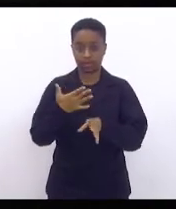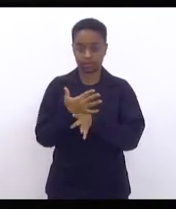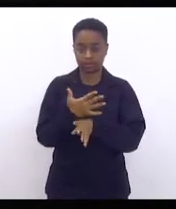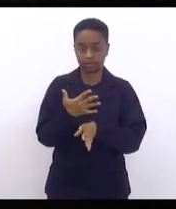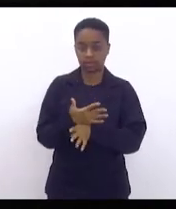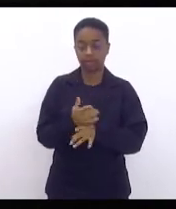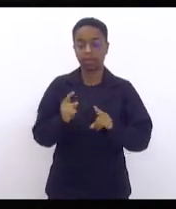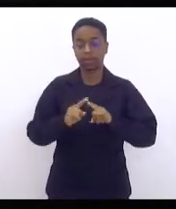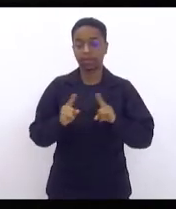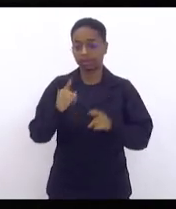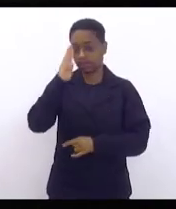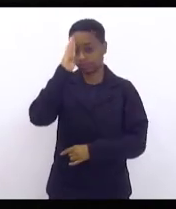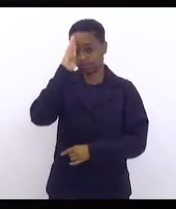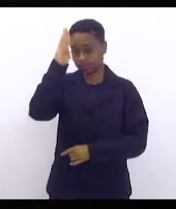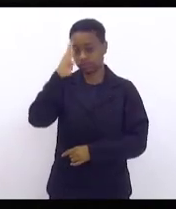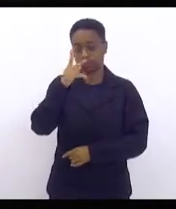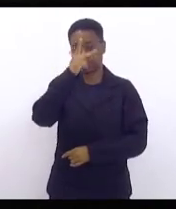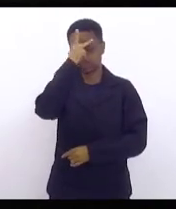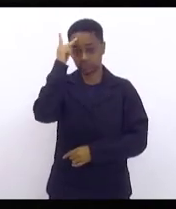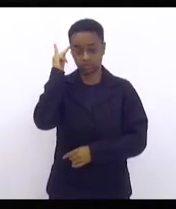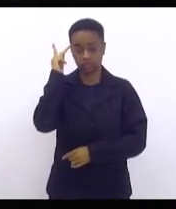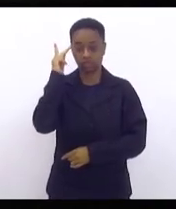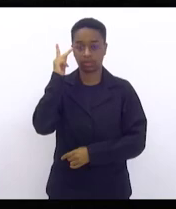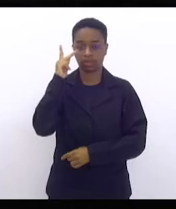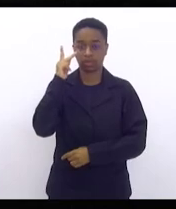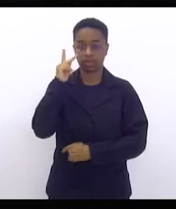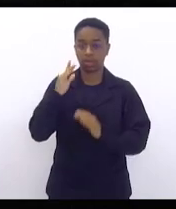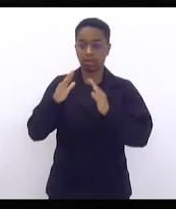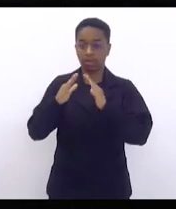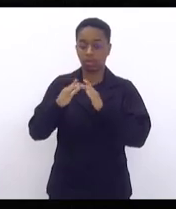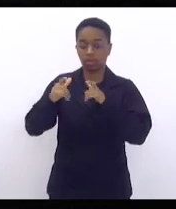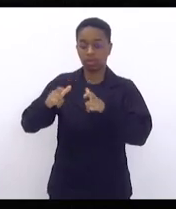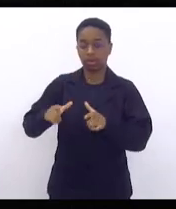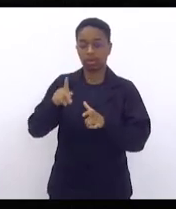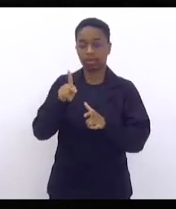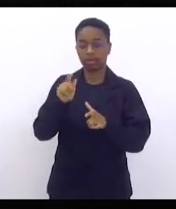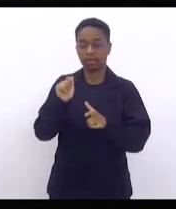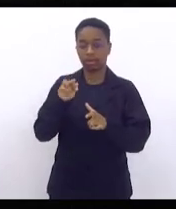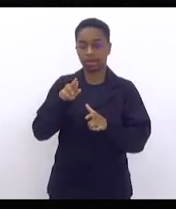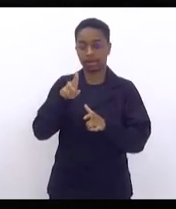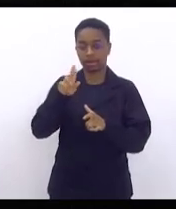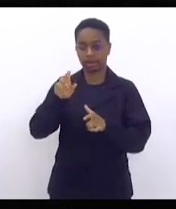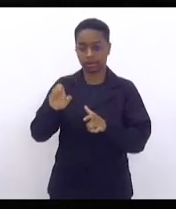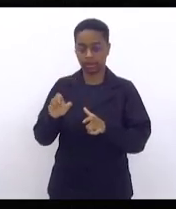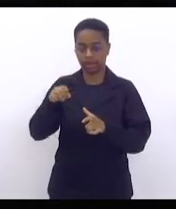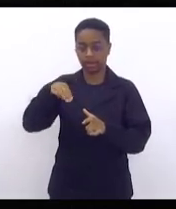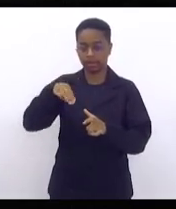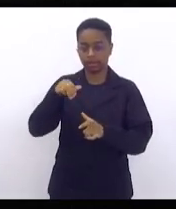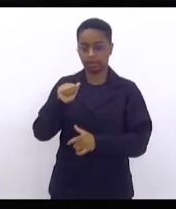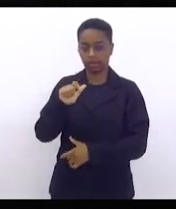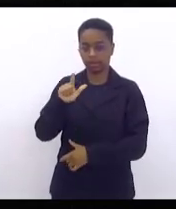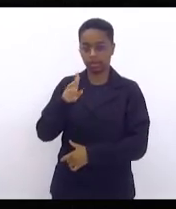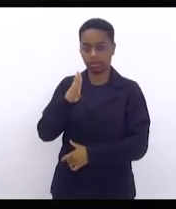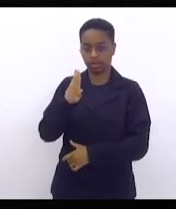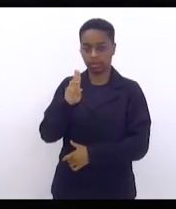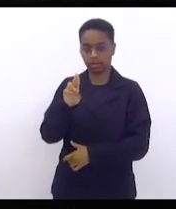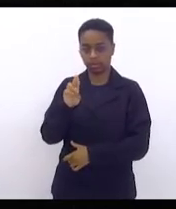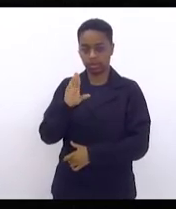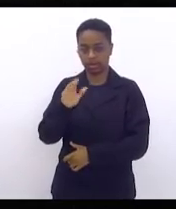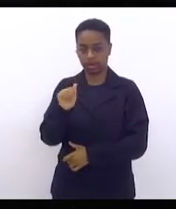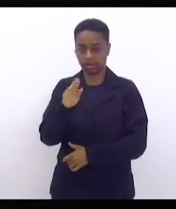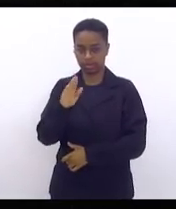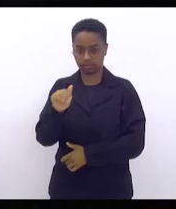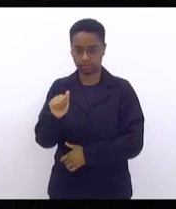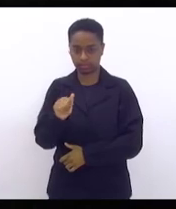mas especialmente aqueles que Residem no parque Mambucaba recentemente passou